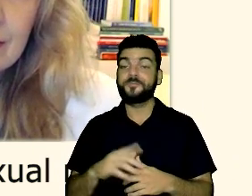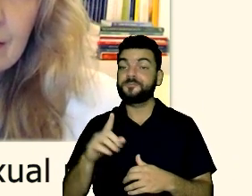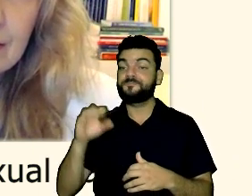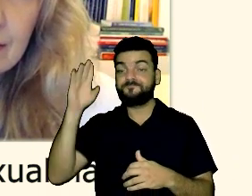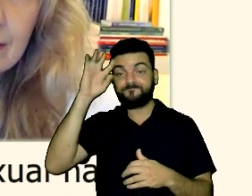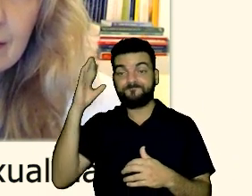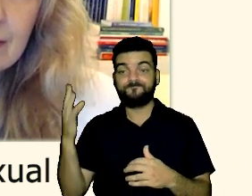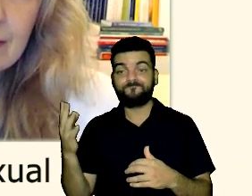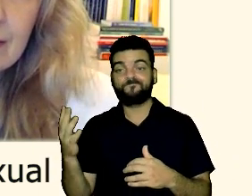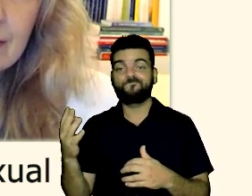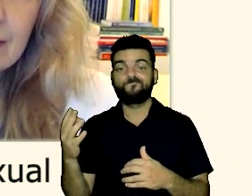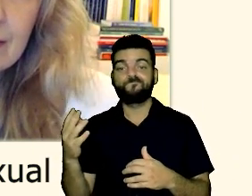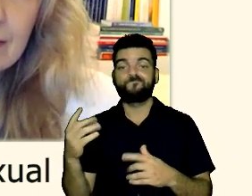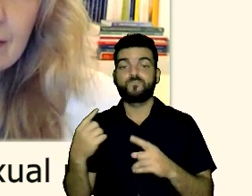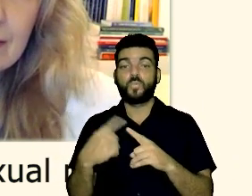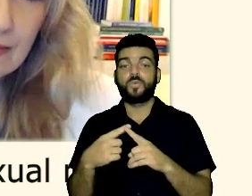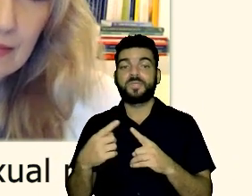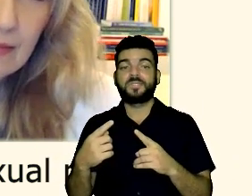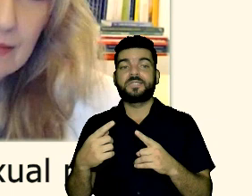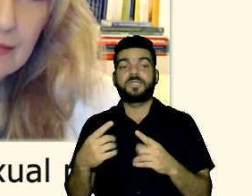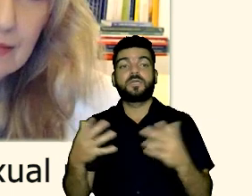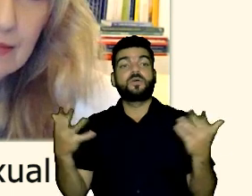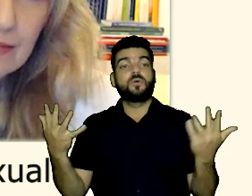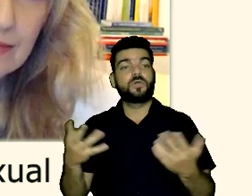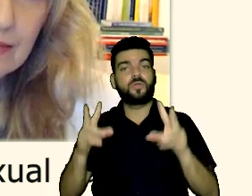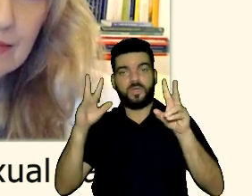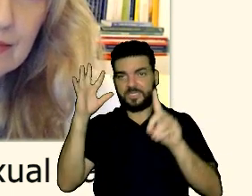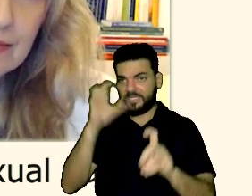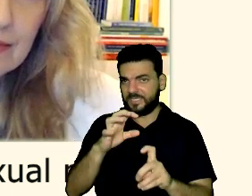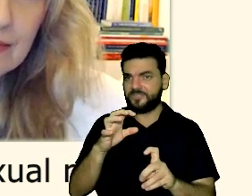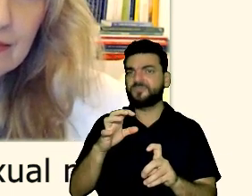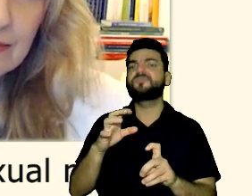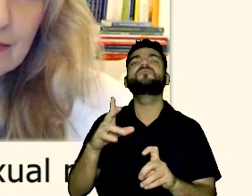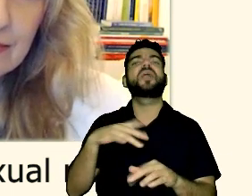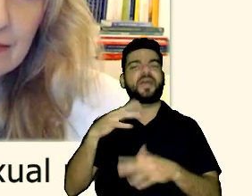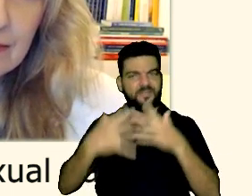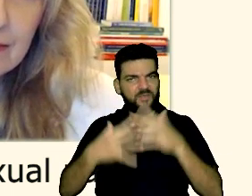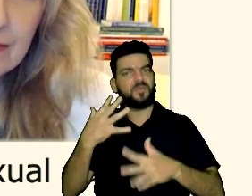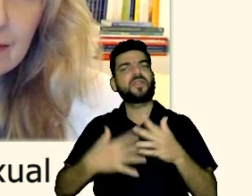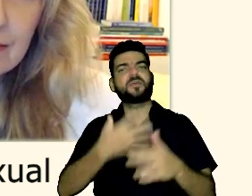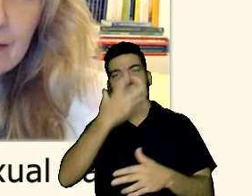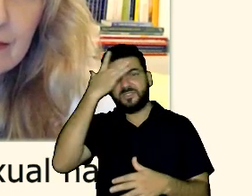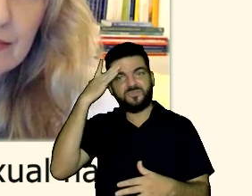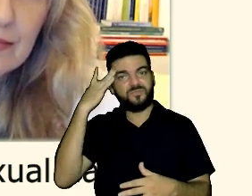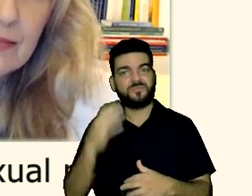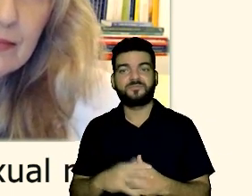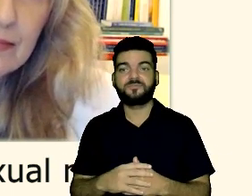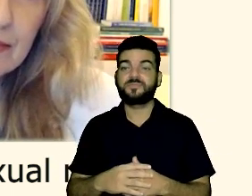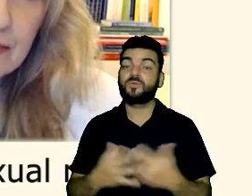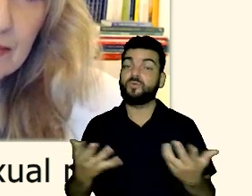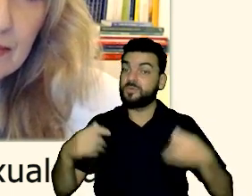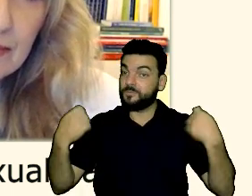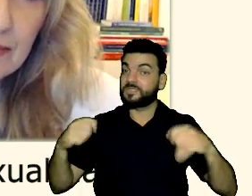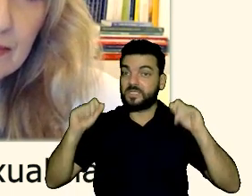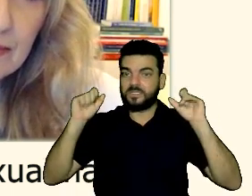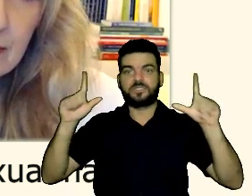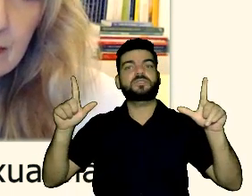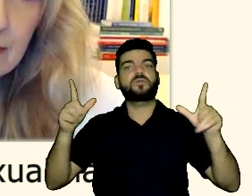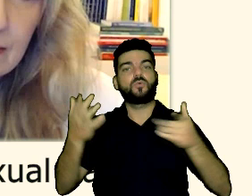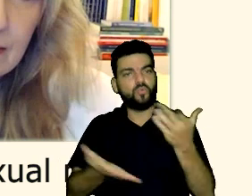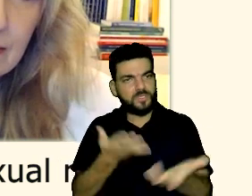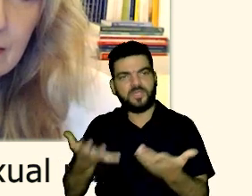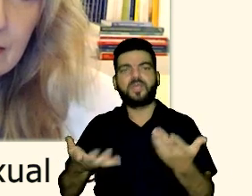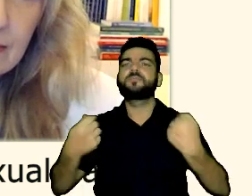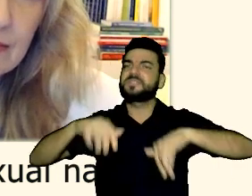é nesse sentido que realmente o assédio prejudica as pessoas. Então,